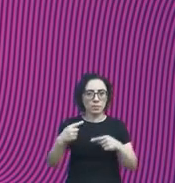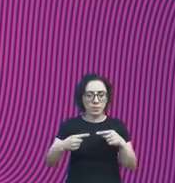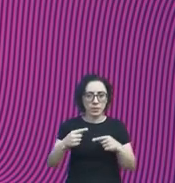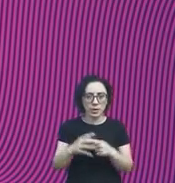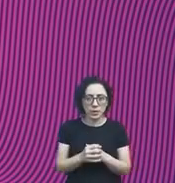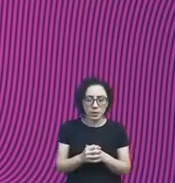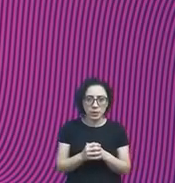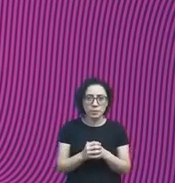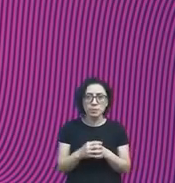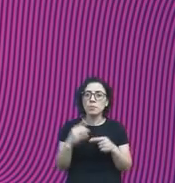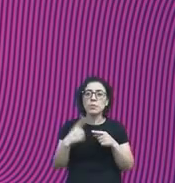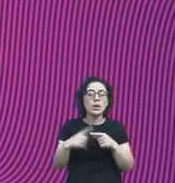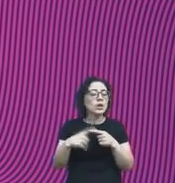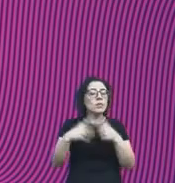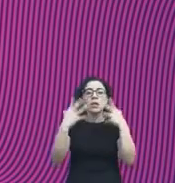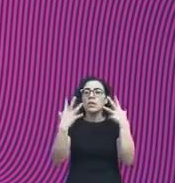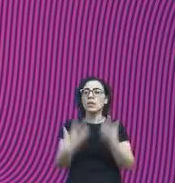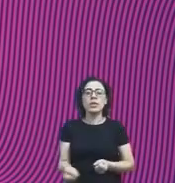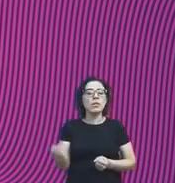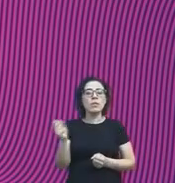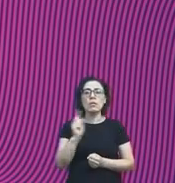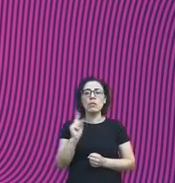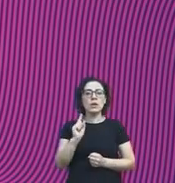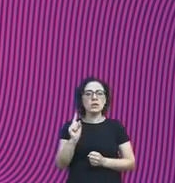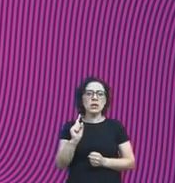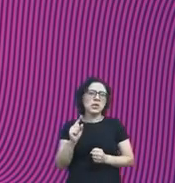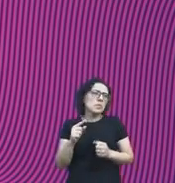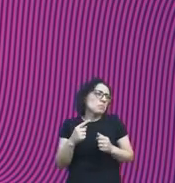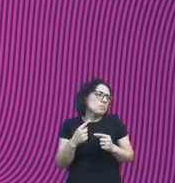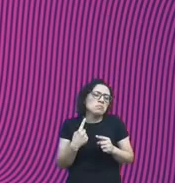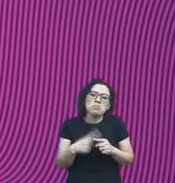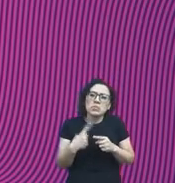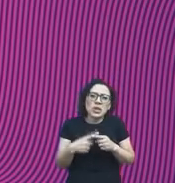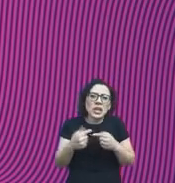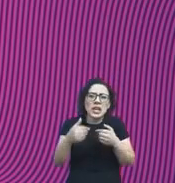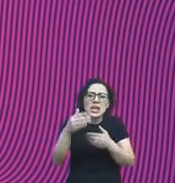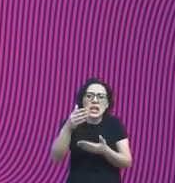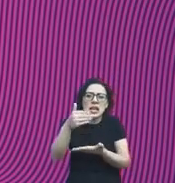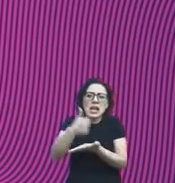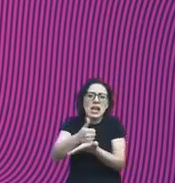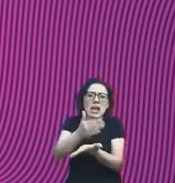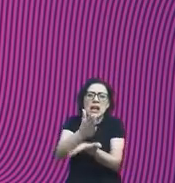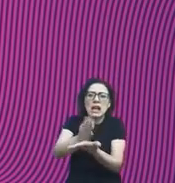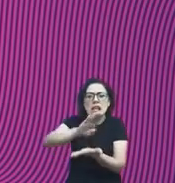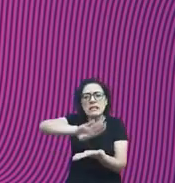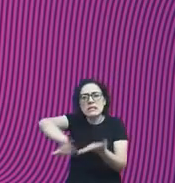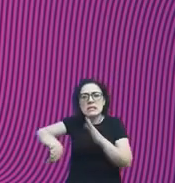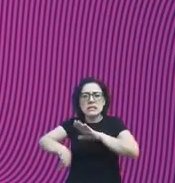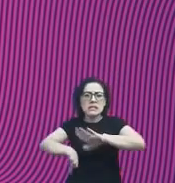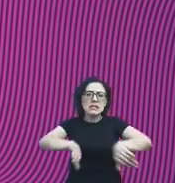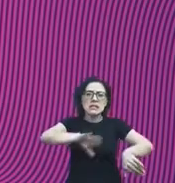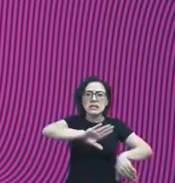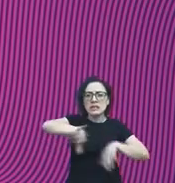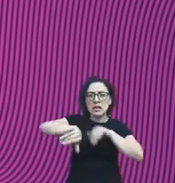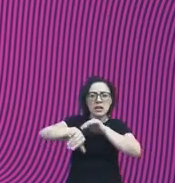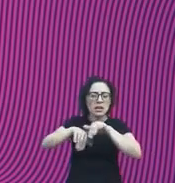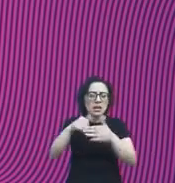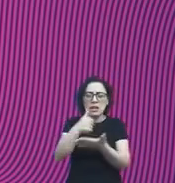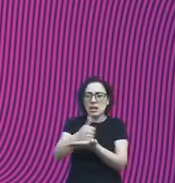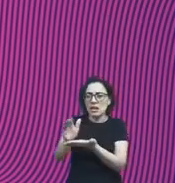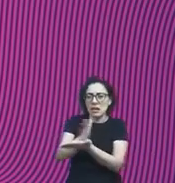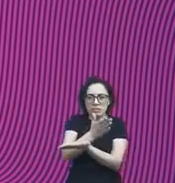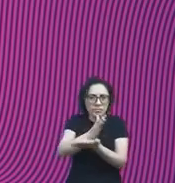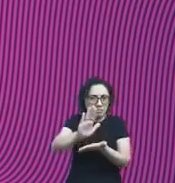recusa, por uma questão de fragmentação, de egos e de tantos outros problemas, se recusa